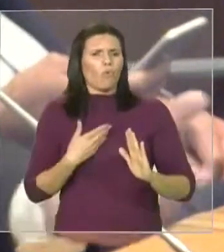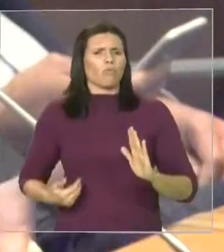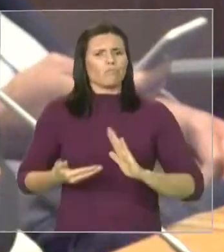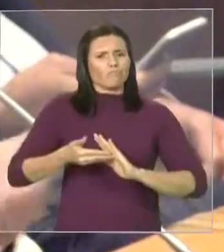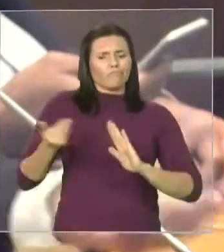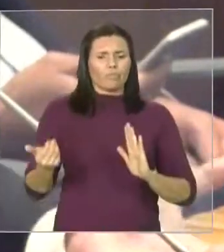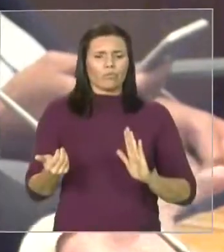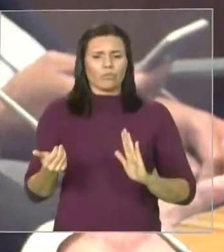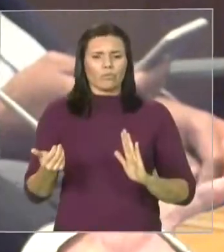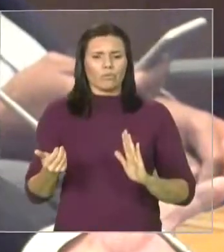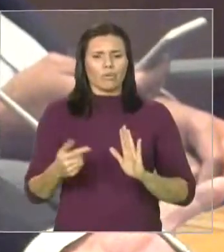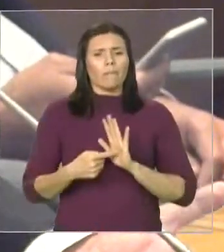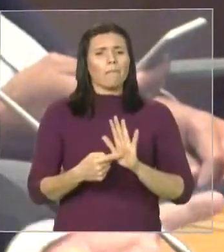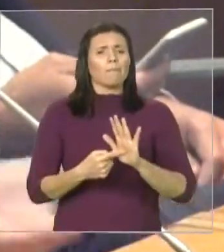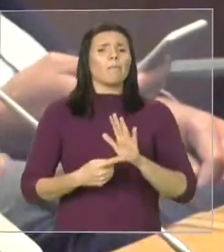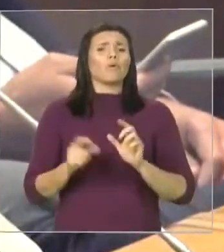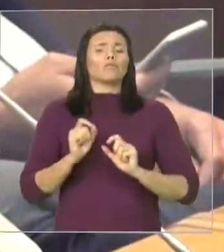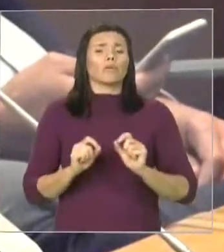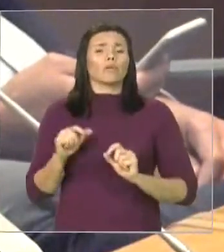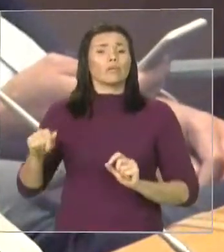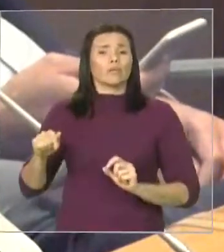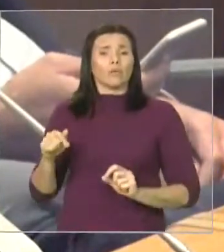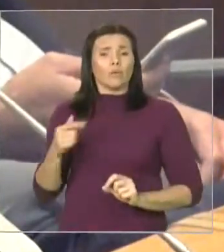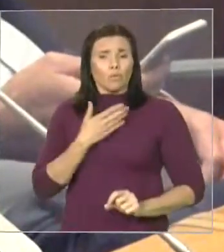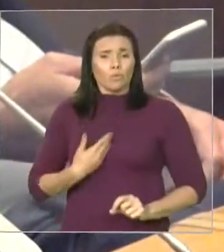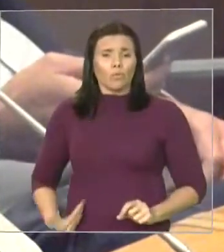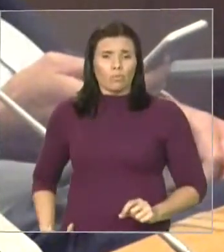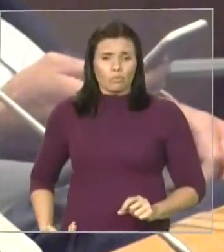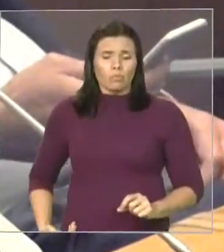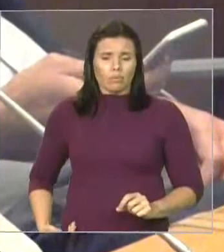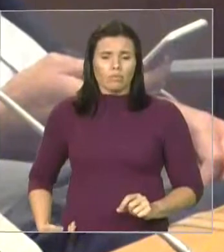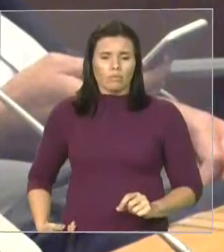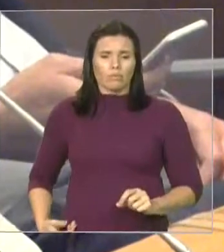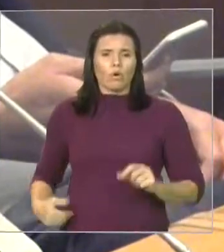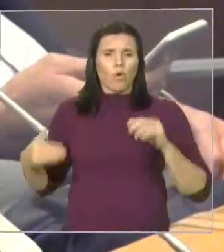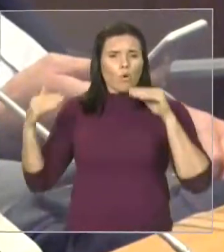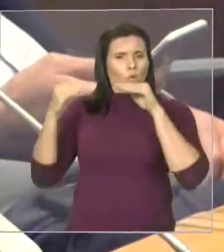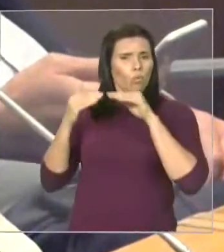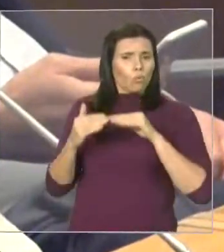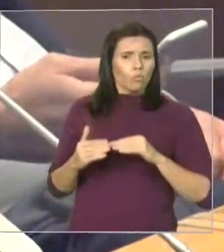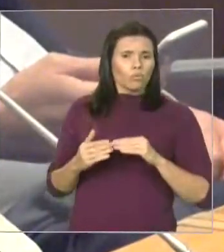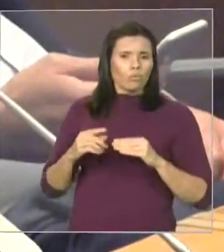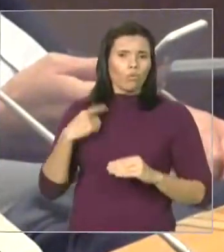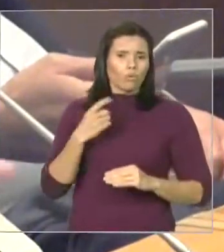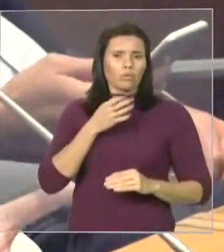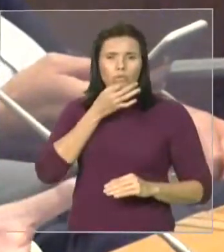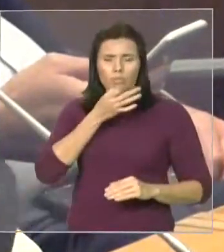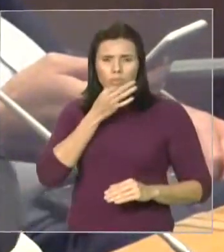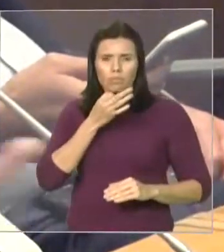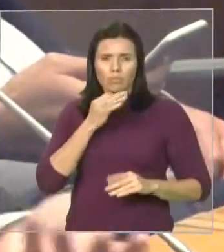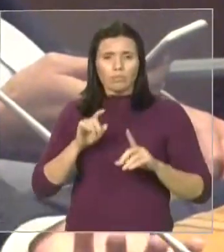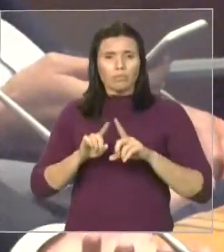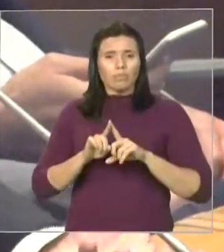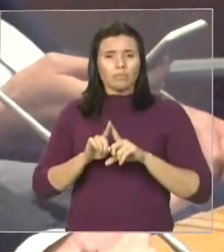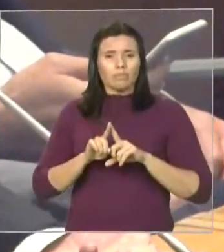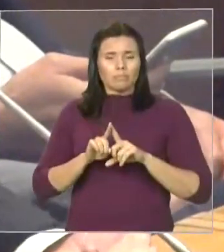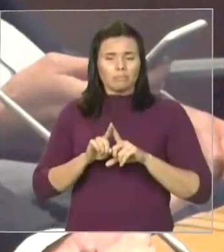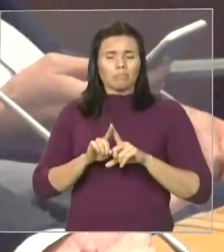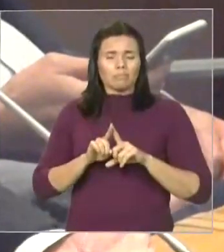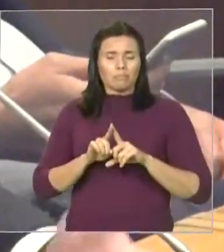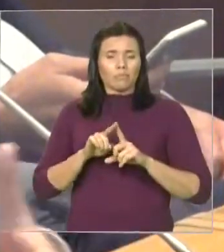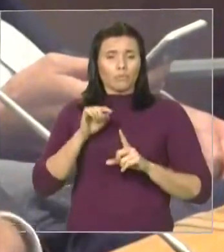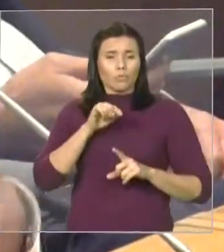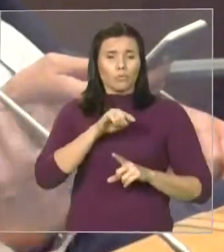adotado 2 pesos e 2 medidas. Recuou acertadamente na questão do Conselho do IPREV. E na questão do FUNBEM se manteve